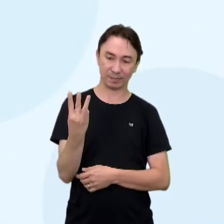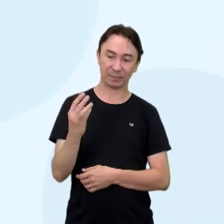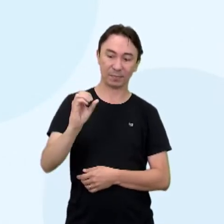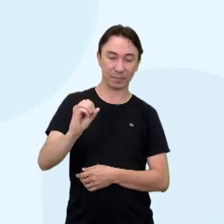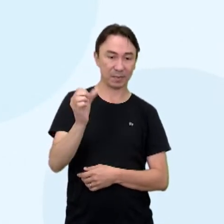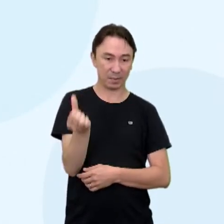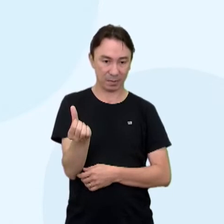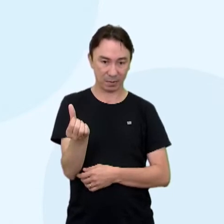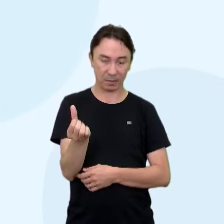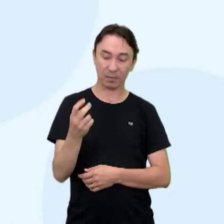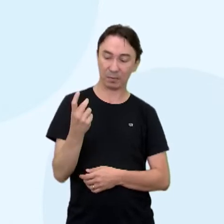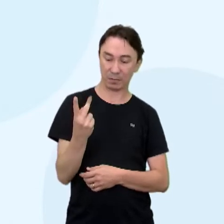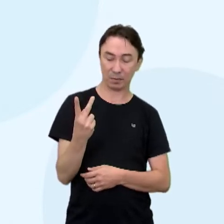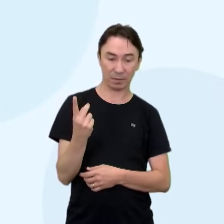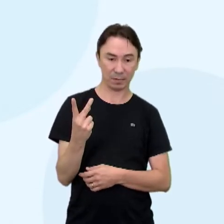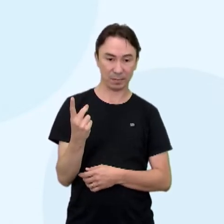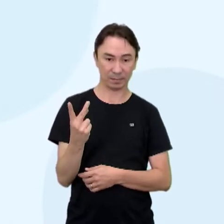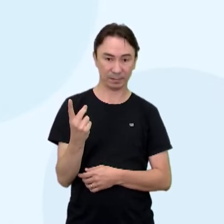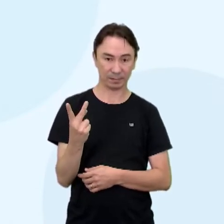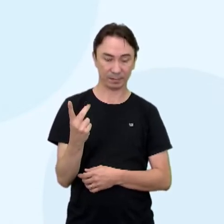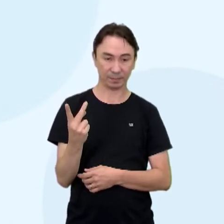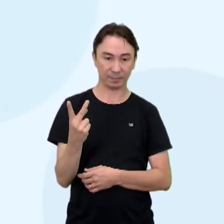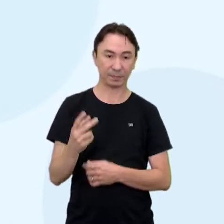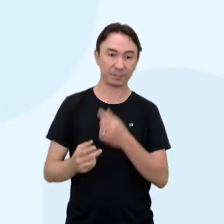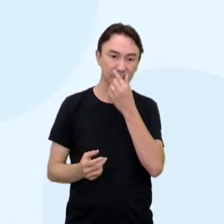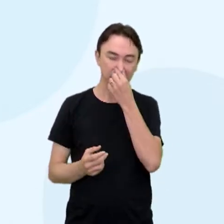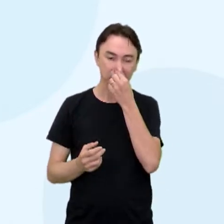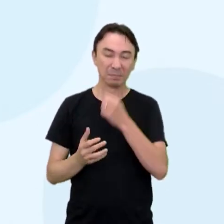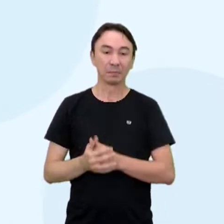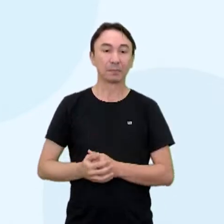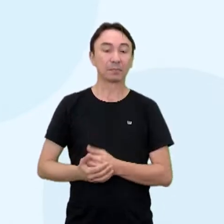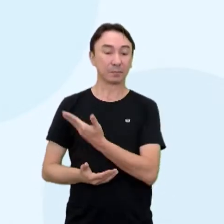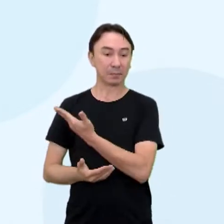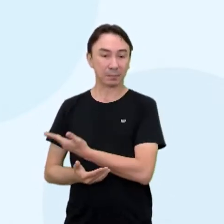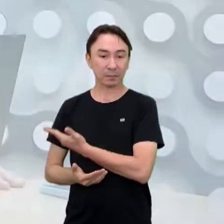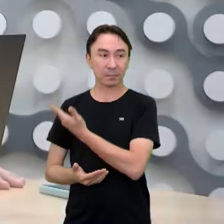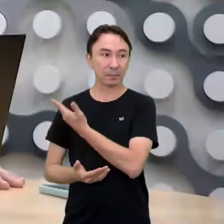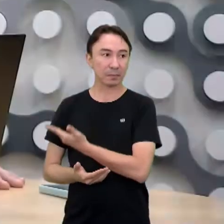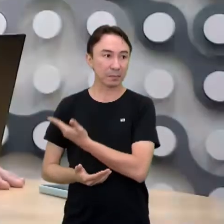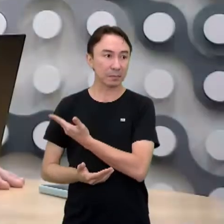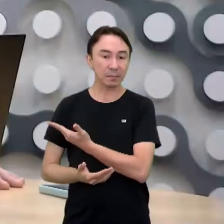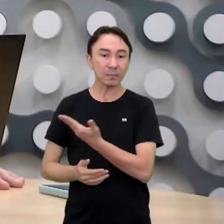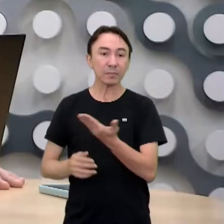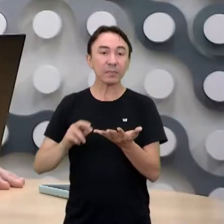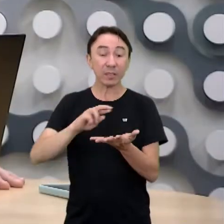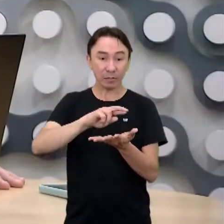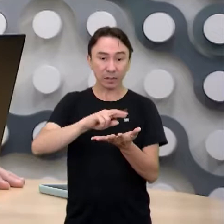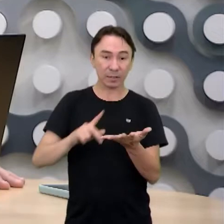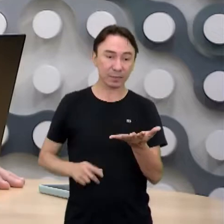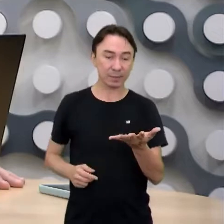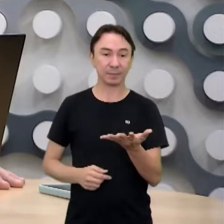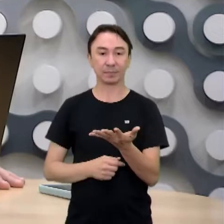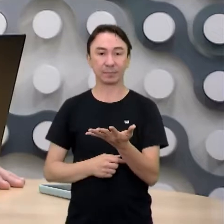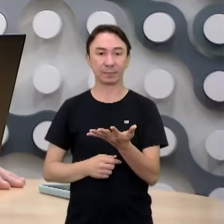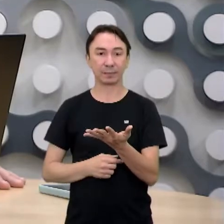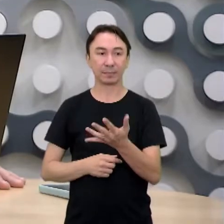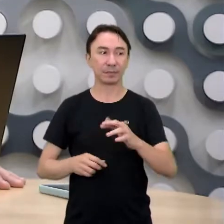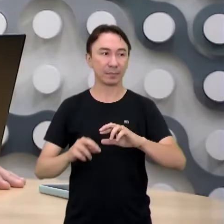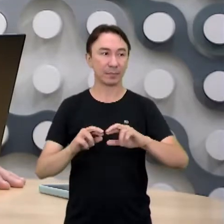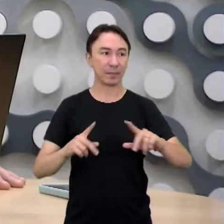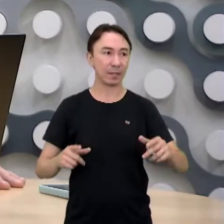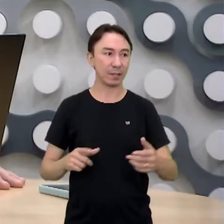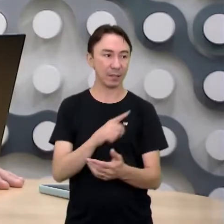e 12, tá certo? E sempre lembrando, né, a descrição dessas habilidades vocês podem buscar aí no material